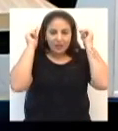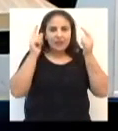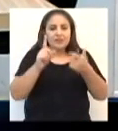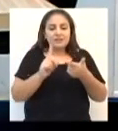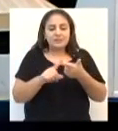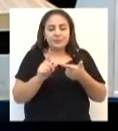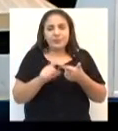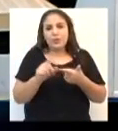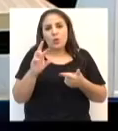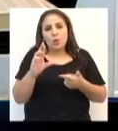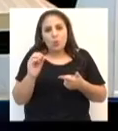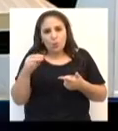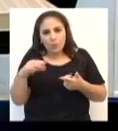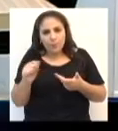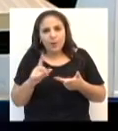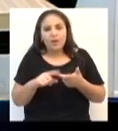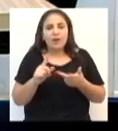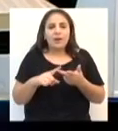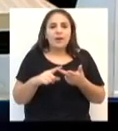a Antiguidade, com o Egito,